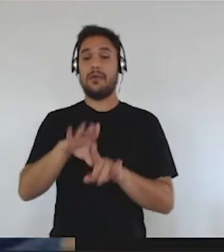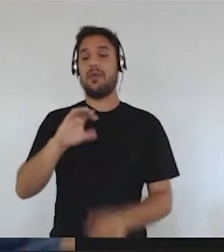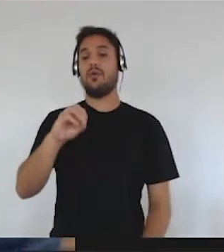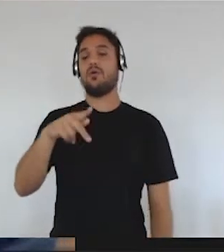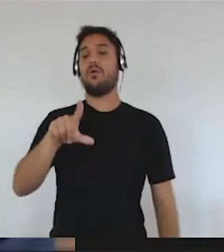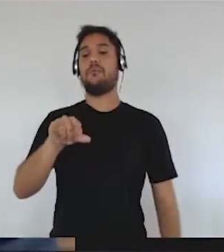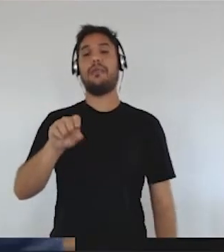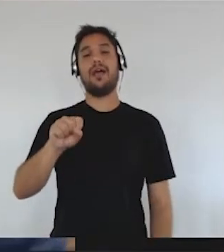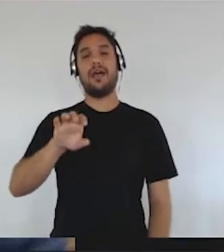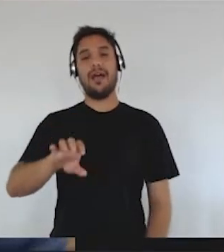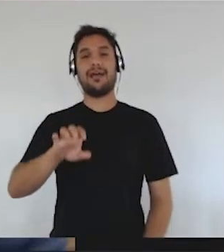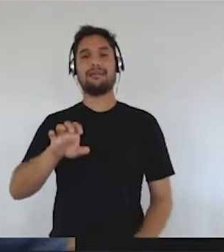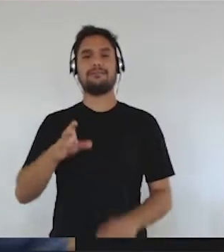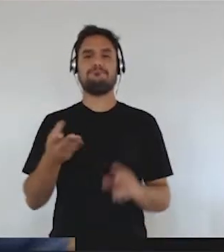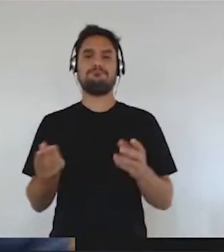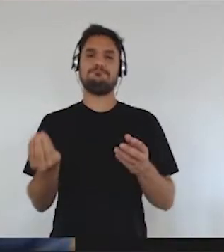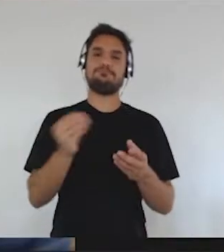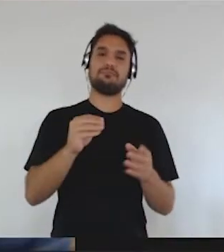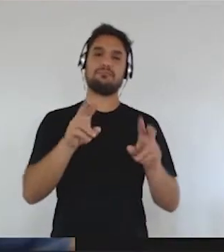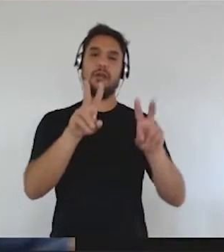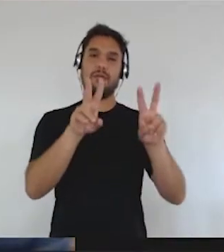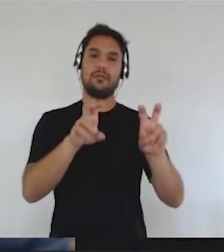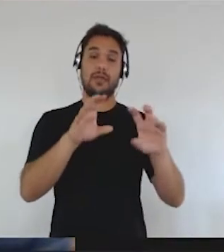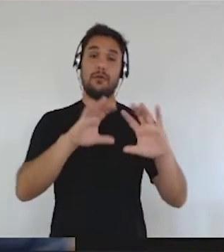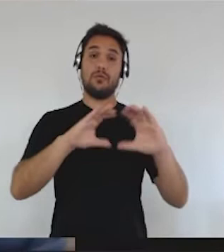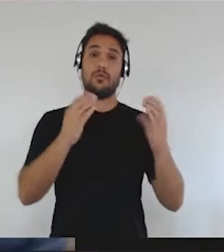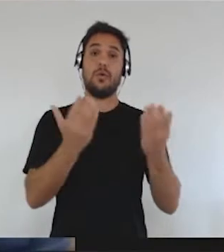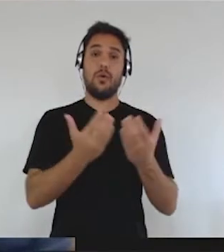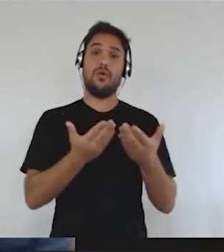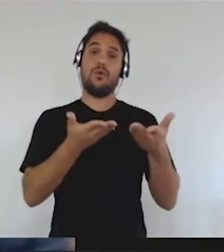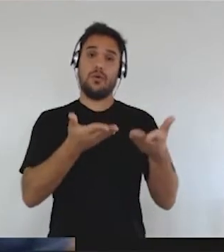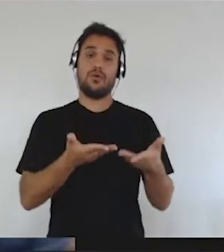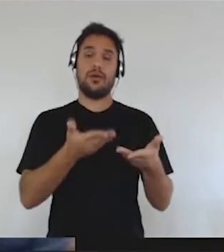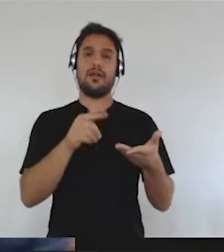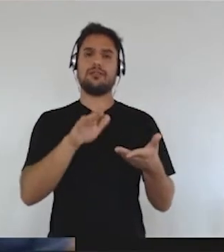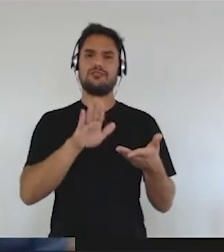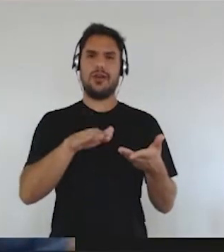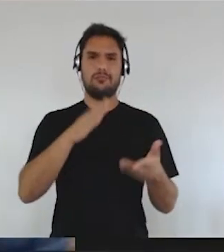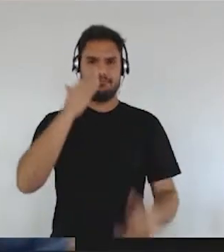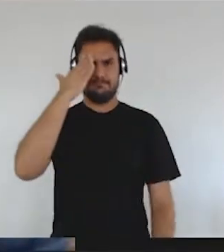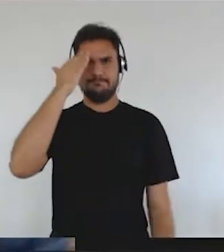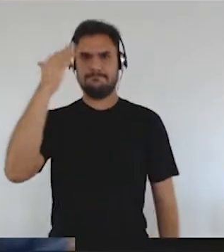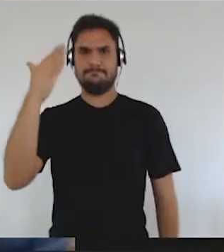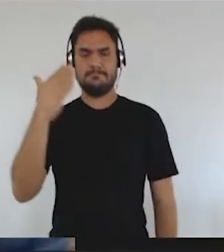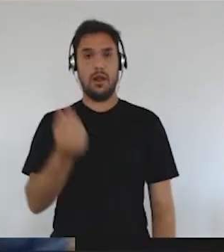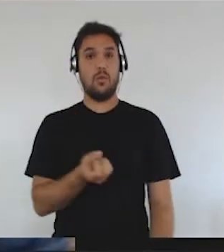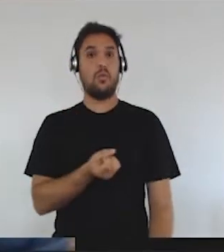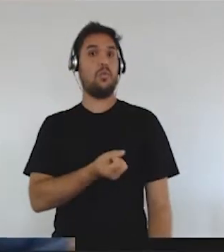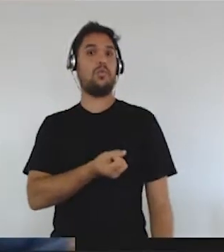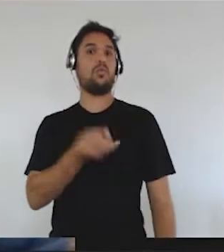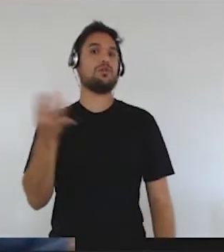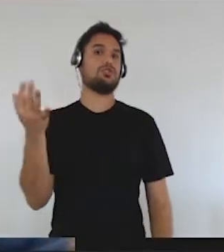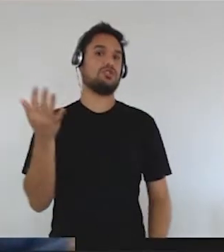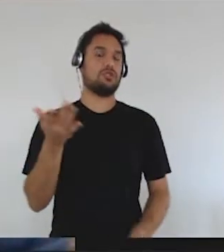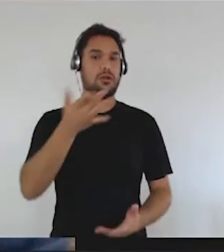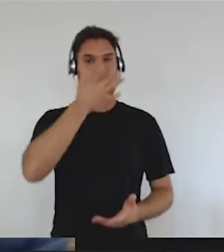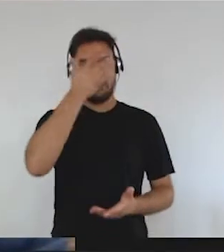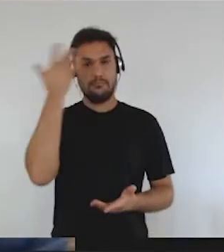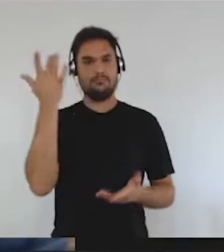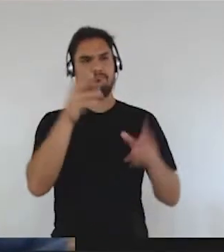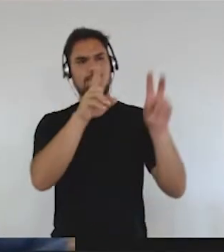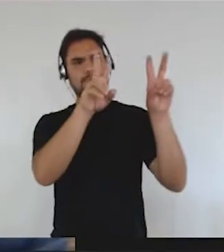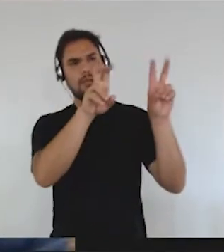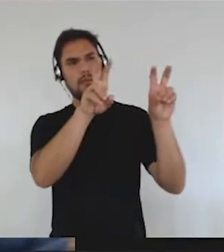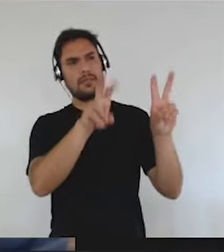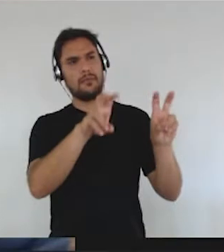nesses debates nacionais em um congresso que já é vitorioso pela quantidade de